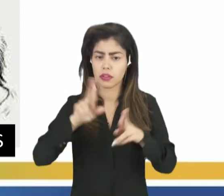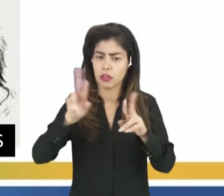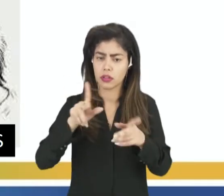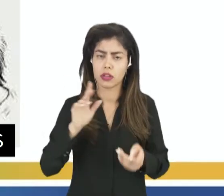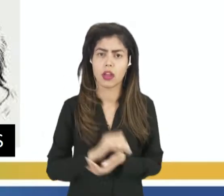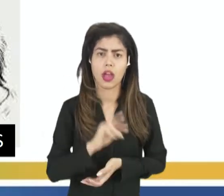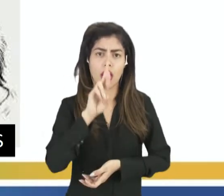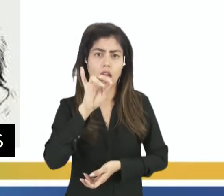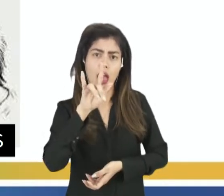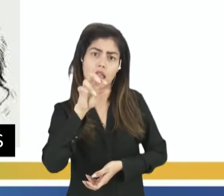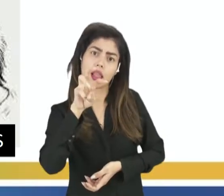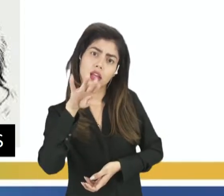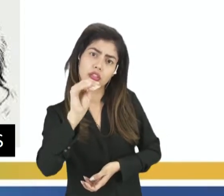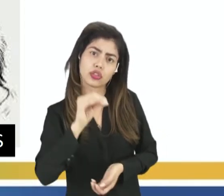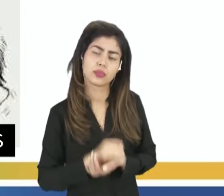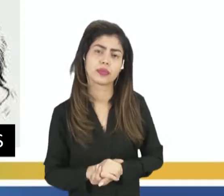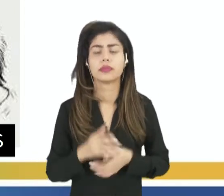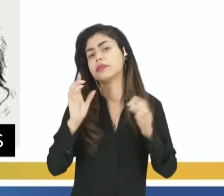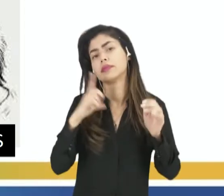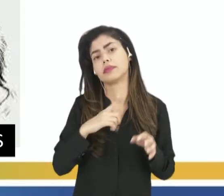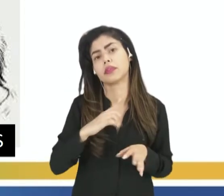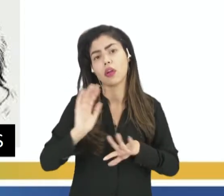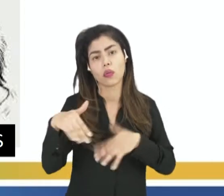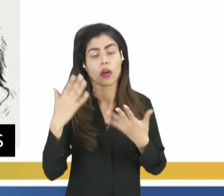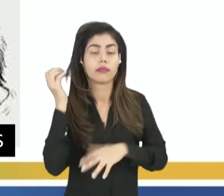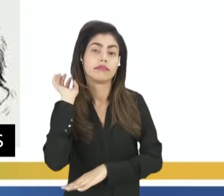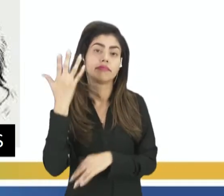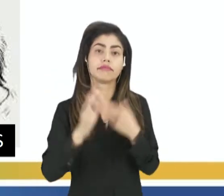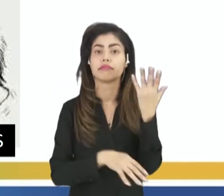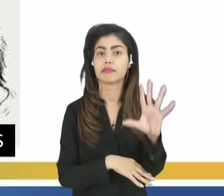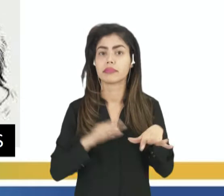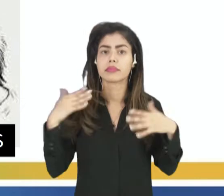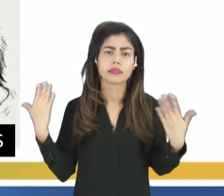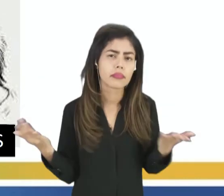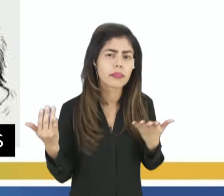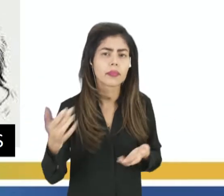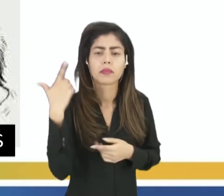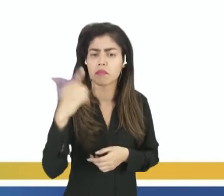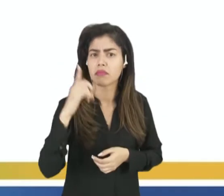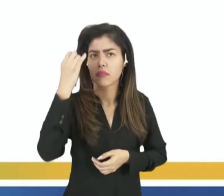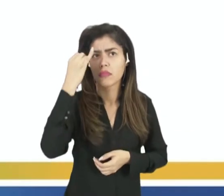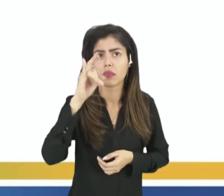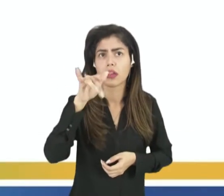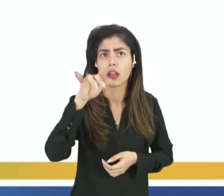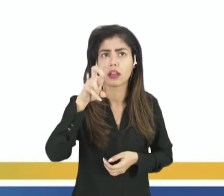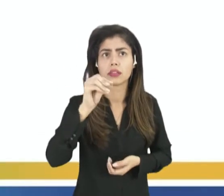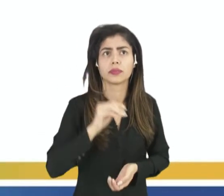de realismo político. Qual que é a natureza humana? Na realidade, sem idealismos.